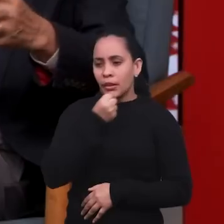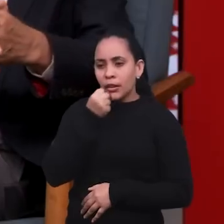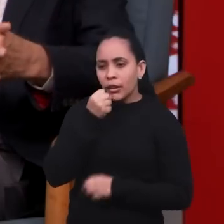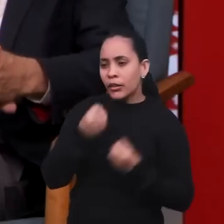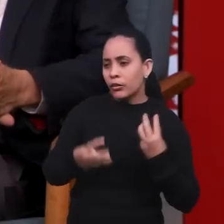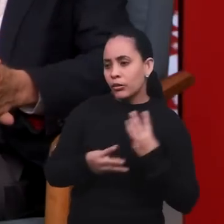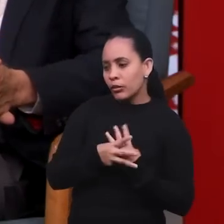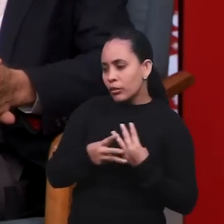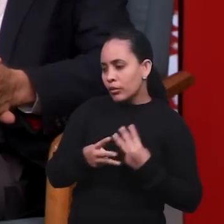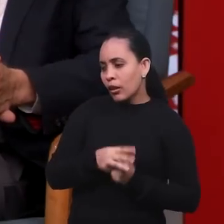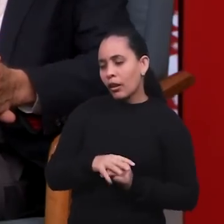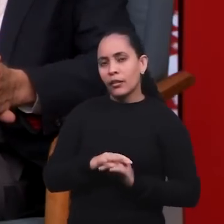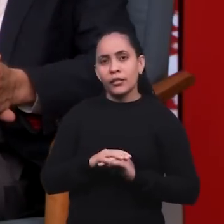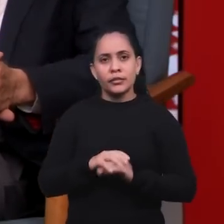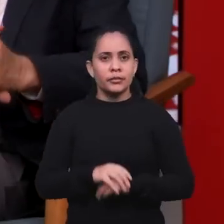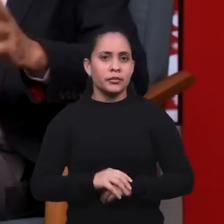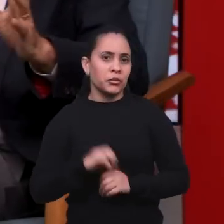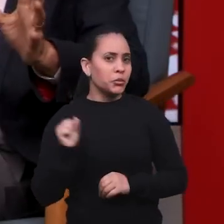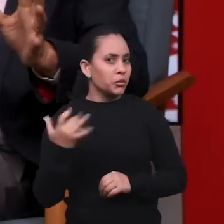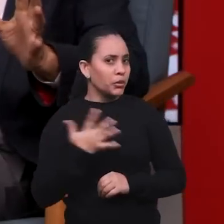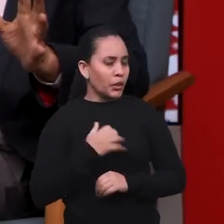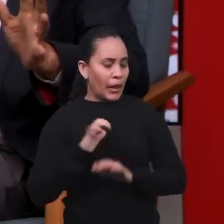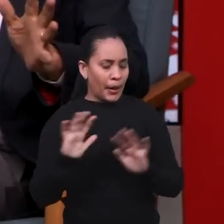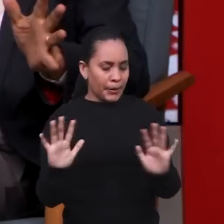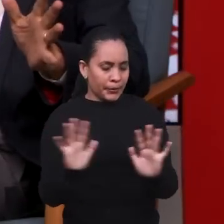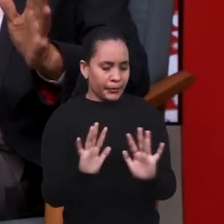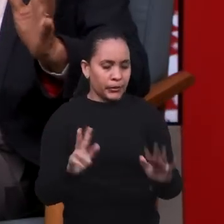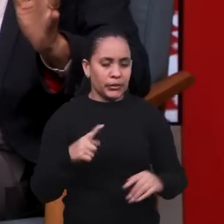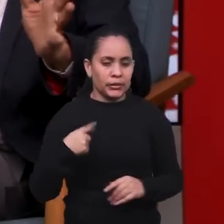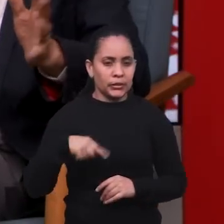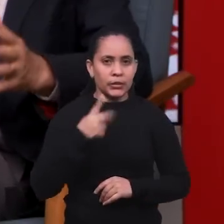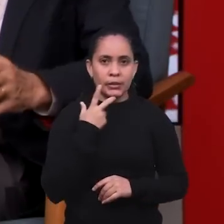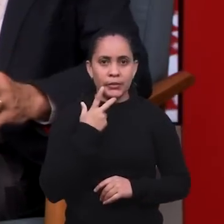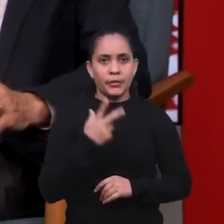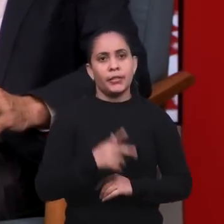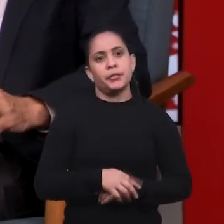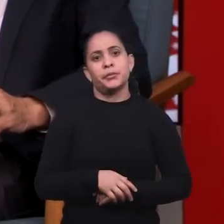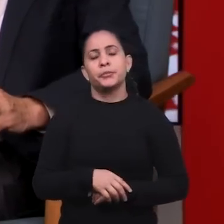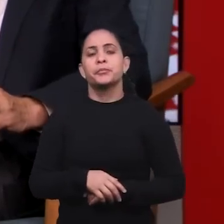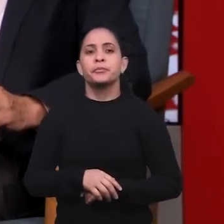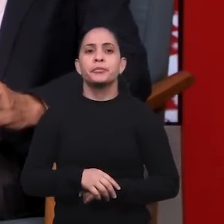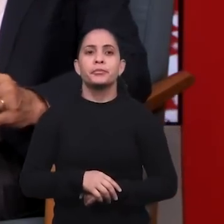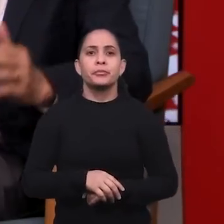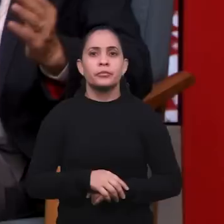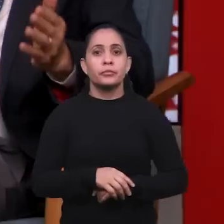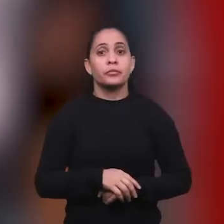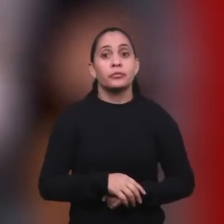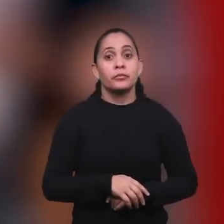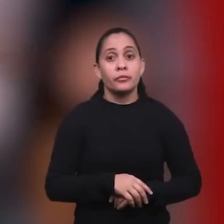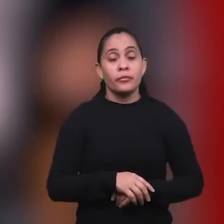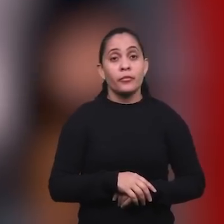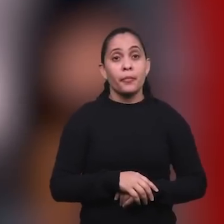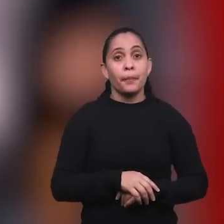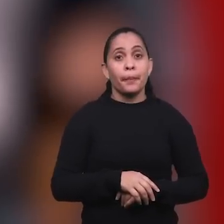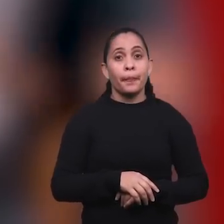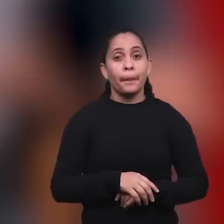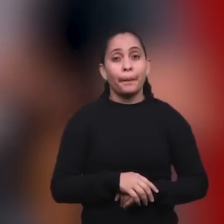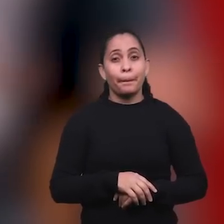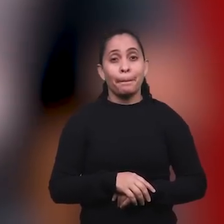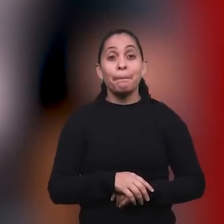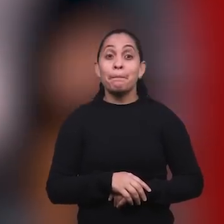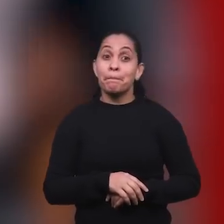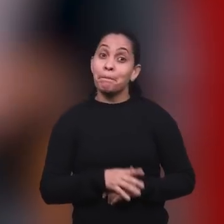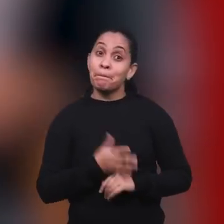em Jerusalém. Então eles não se falavam, nem se falavam. Jesus só voltou esse que é samaritano,